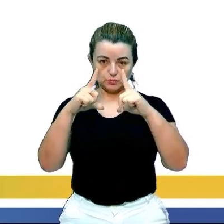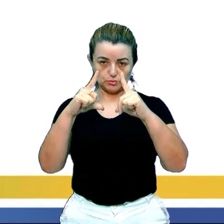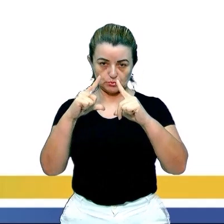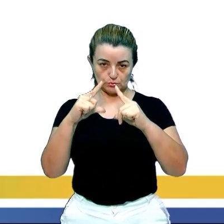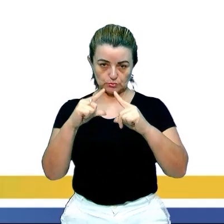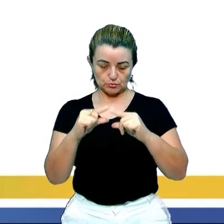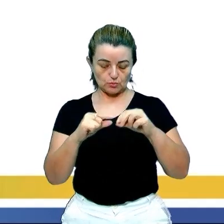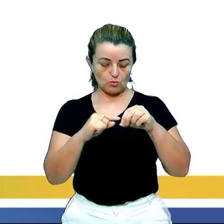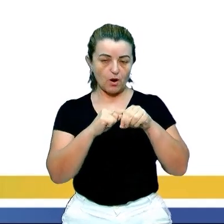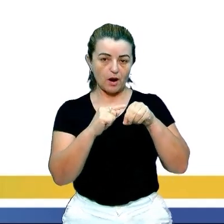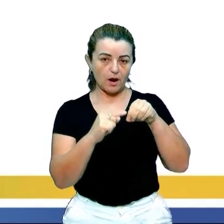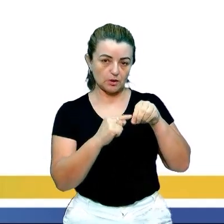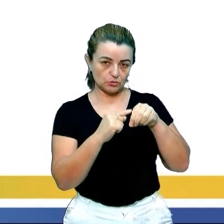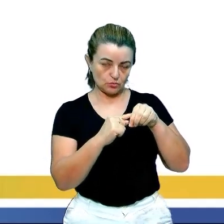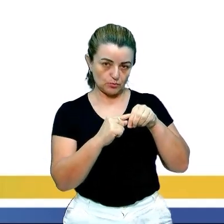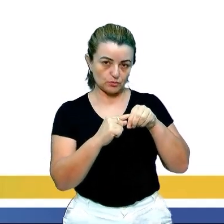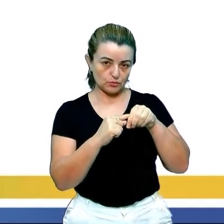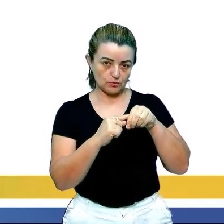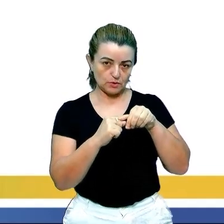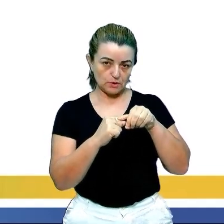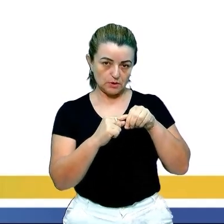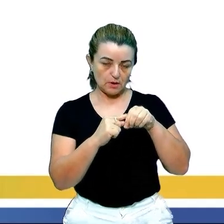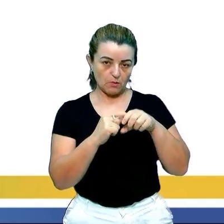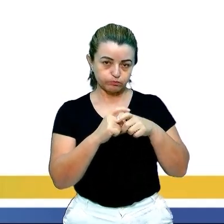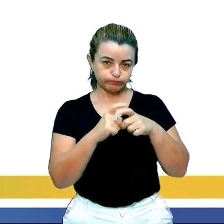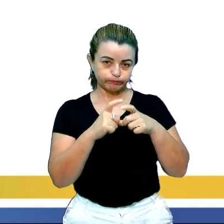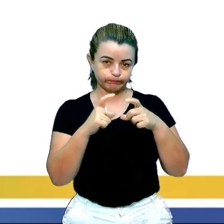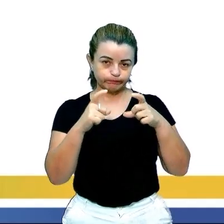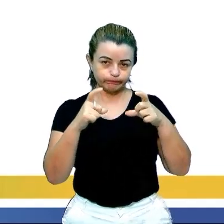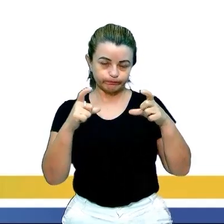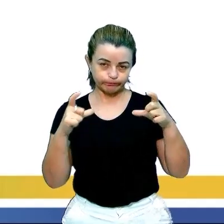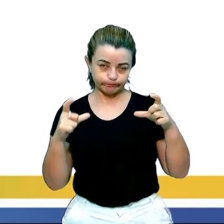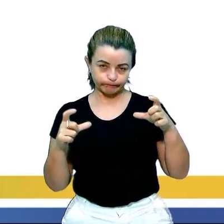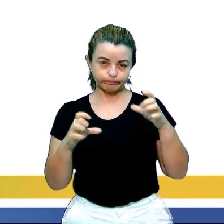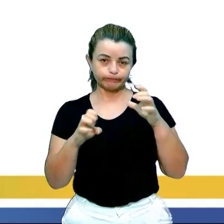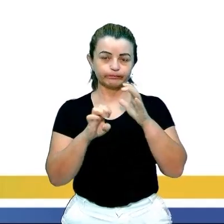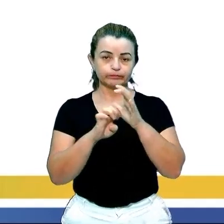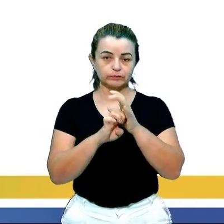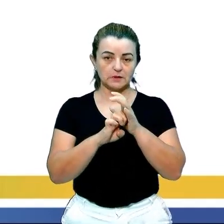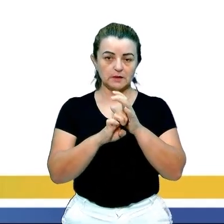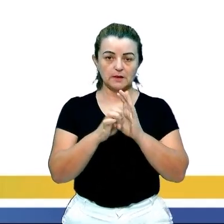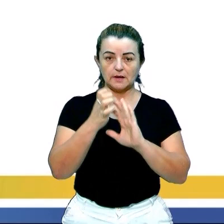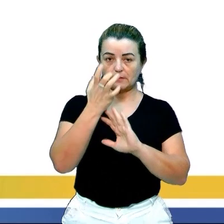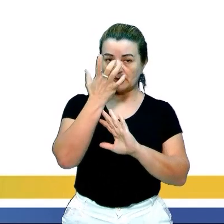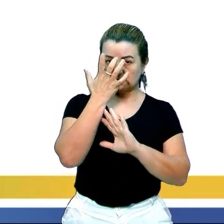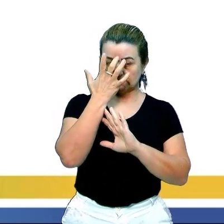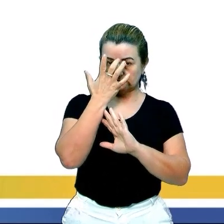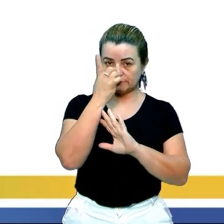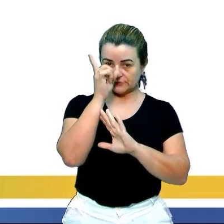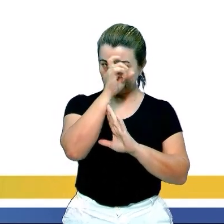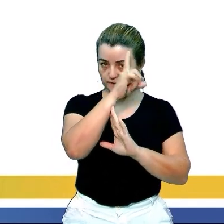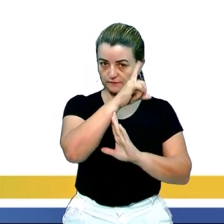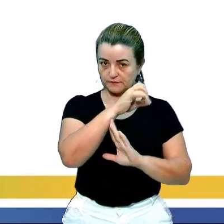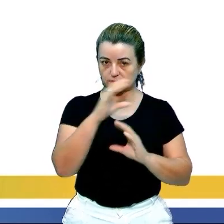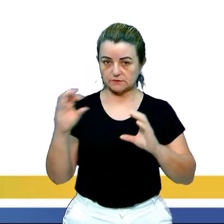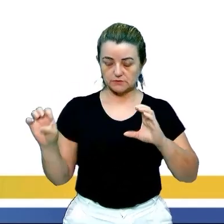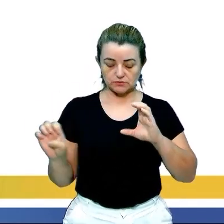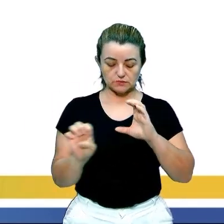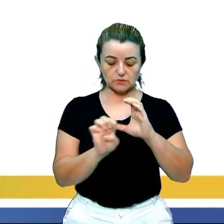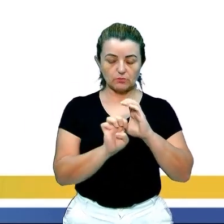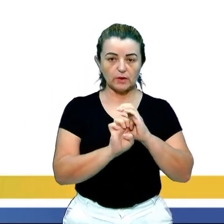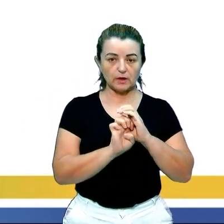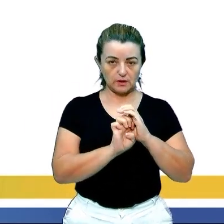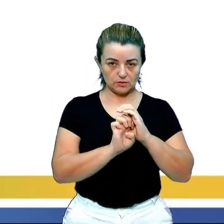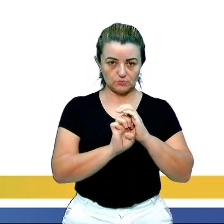raio atômico, maior vai ser a afinidade. E é mais difícil adicionar um elétron, tá? Como é que